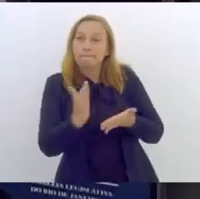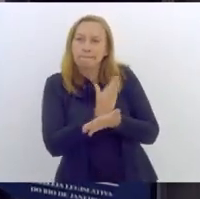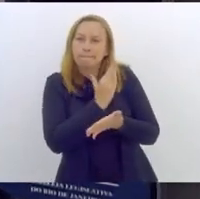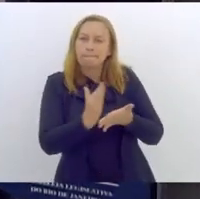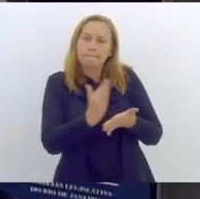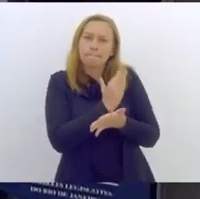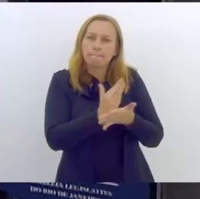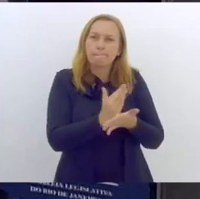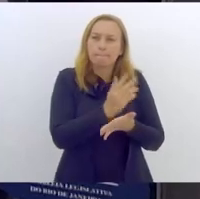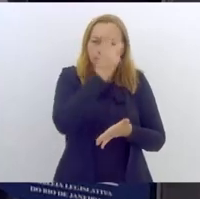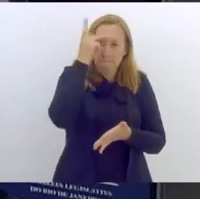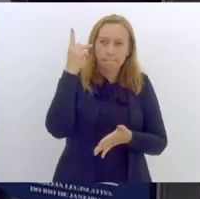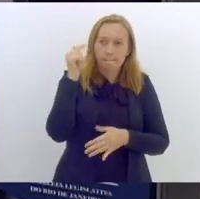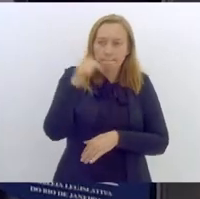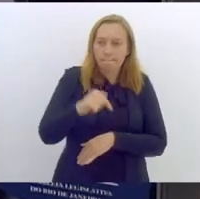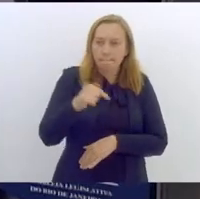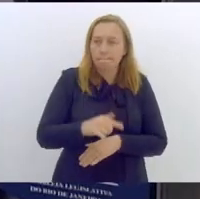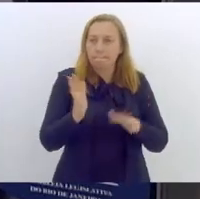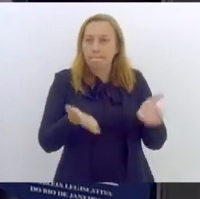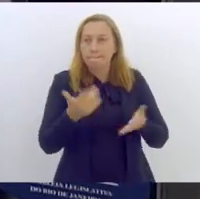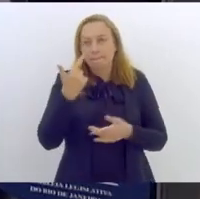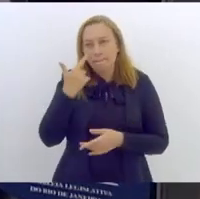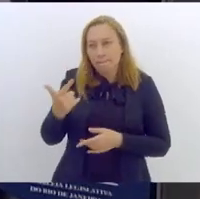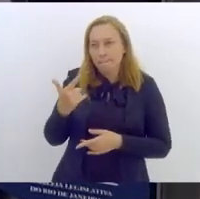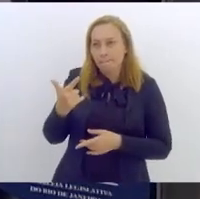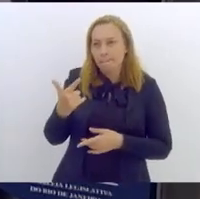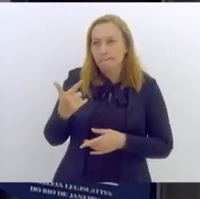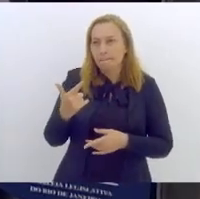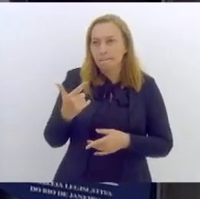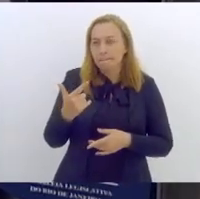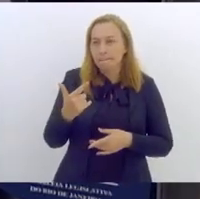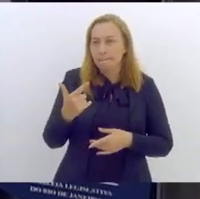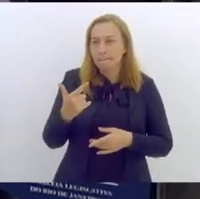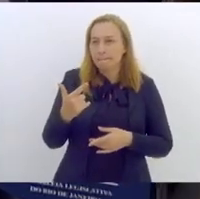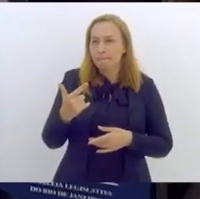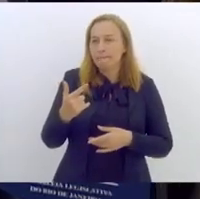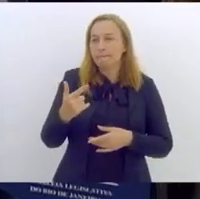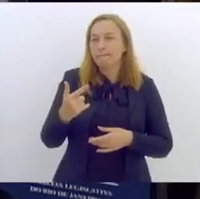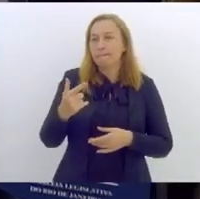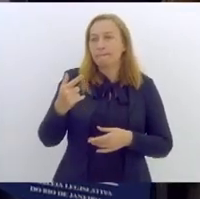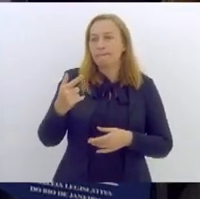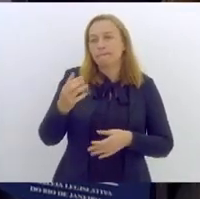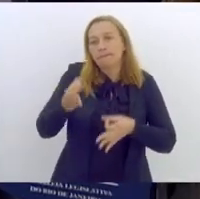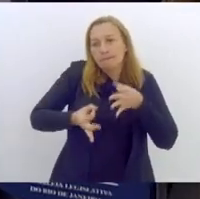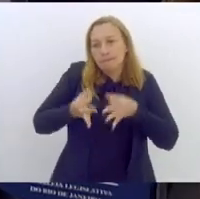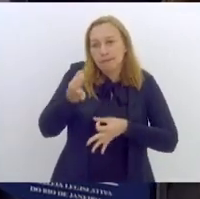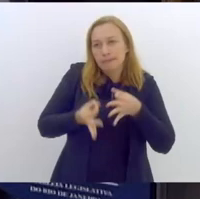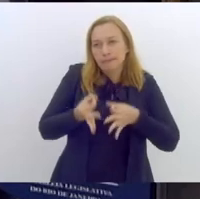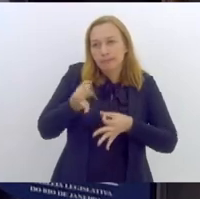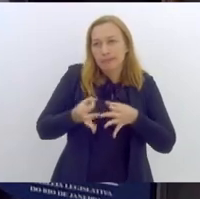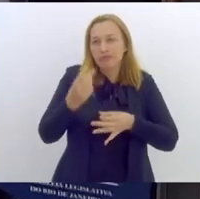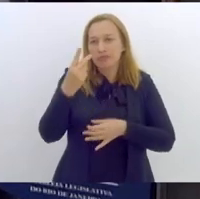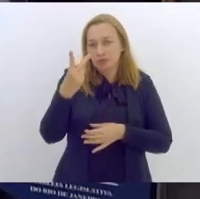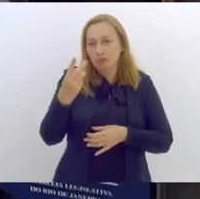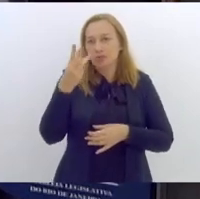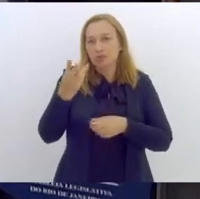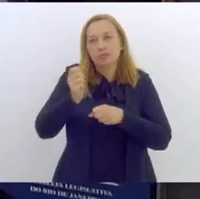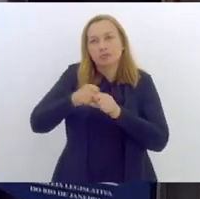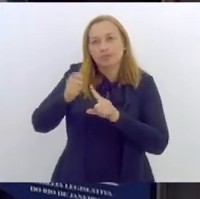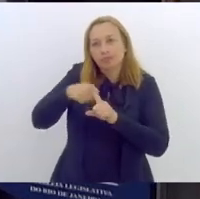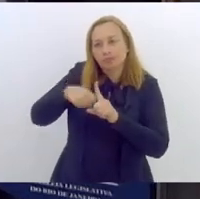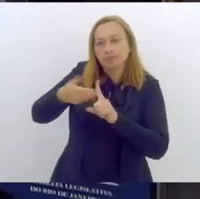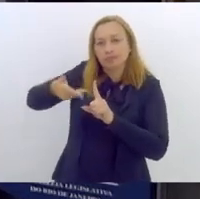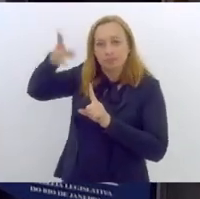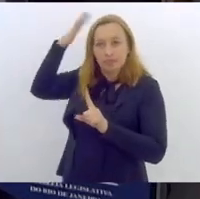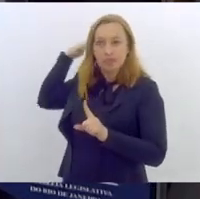porque eu reparei que vocês foram muito subjugados de forma negativa a dois três meses atrás e